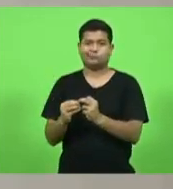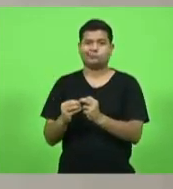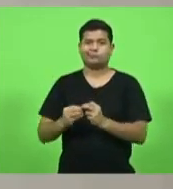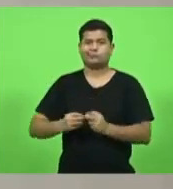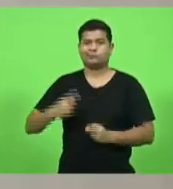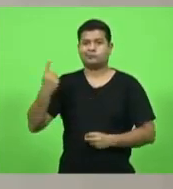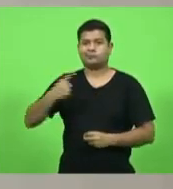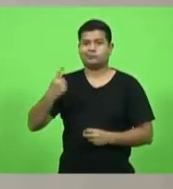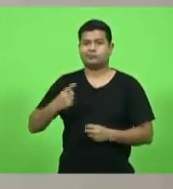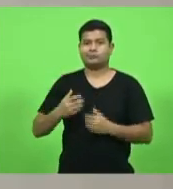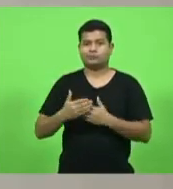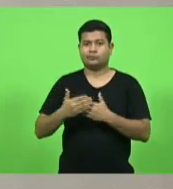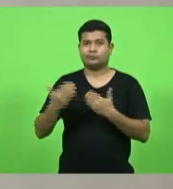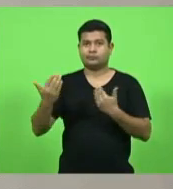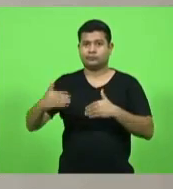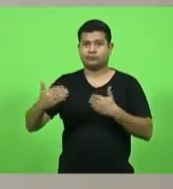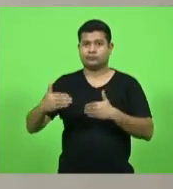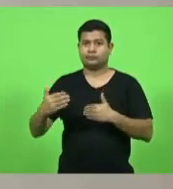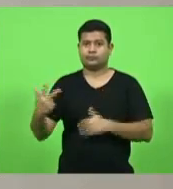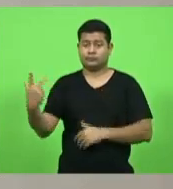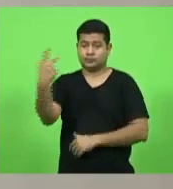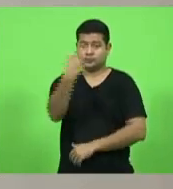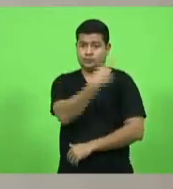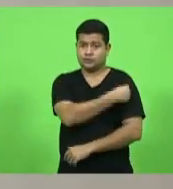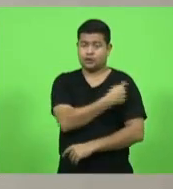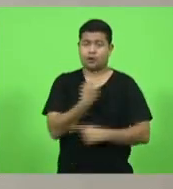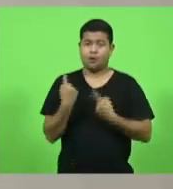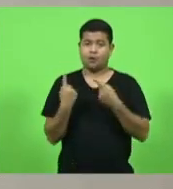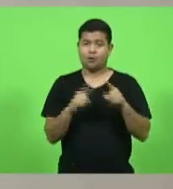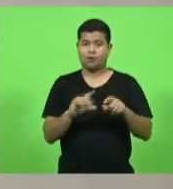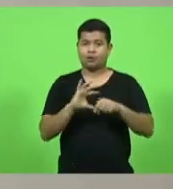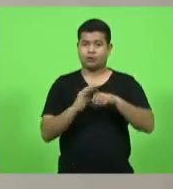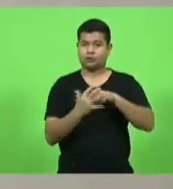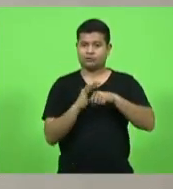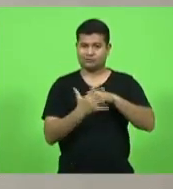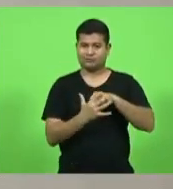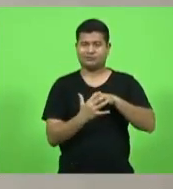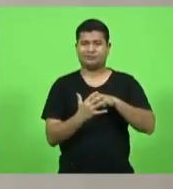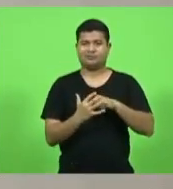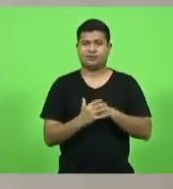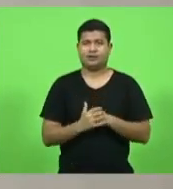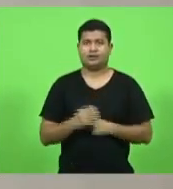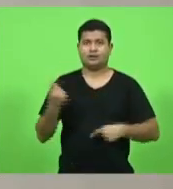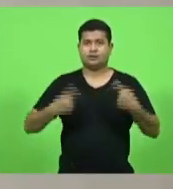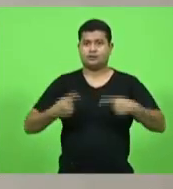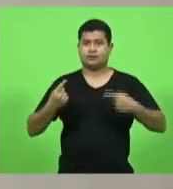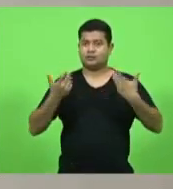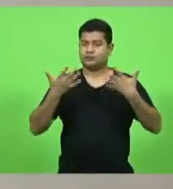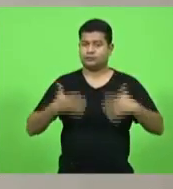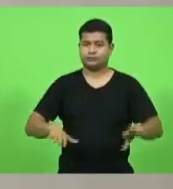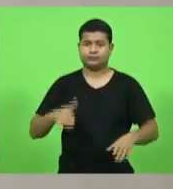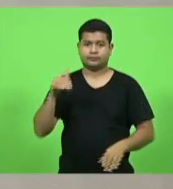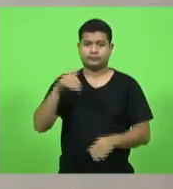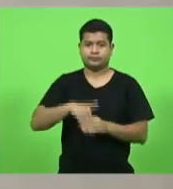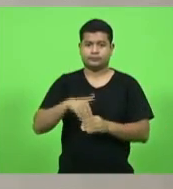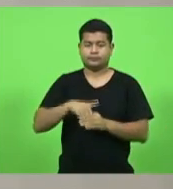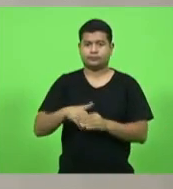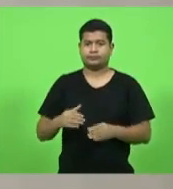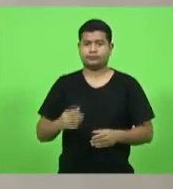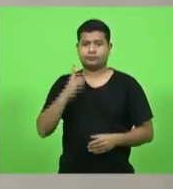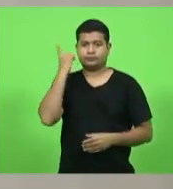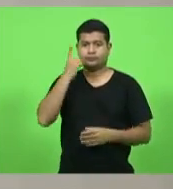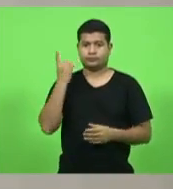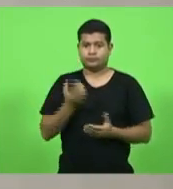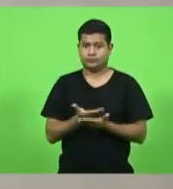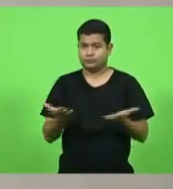do Plano Nacional de Operacionalização da Vacina contra a Covid-19. Em discussão, não havendo quem queira discutir, em votação. Deputados